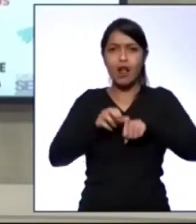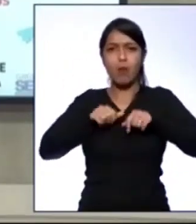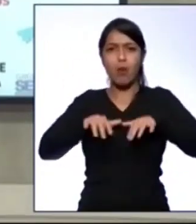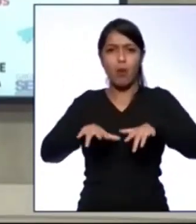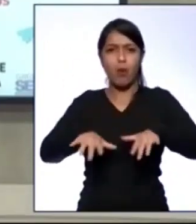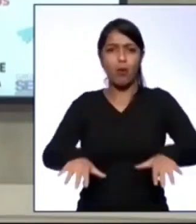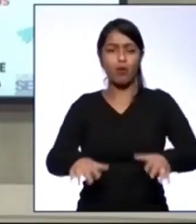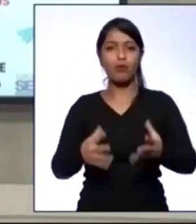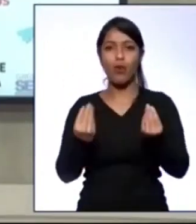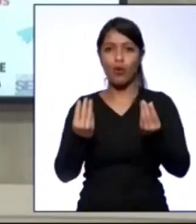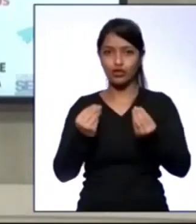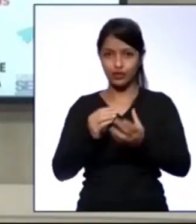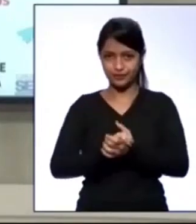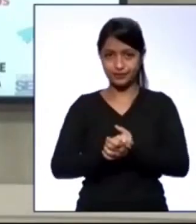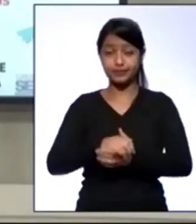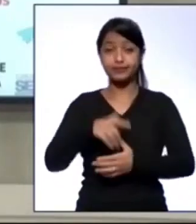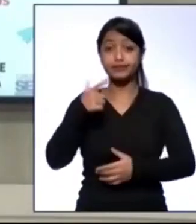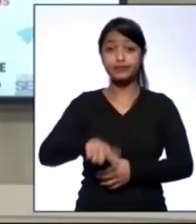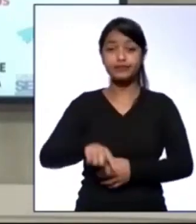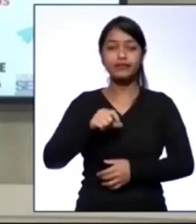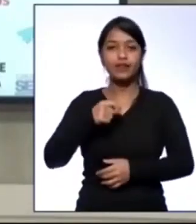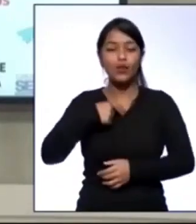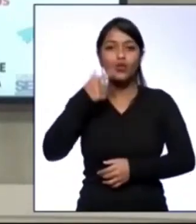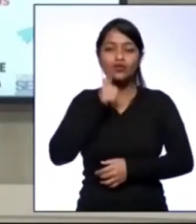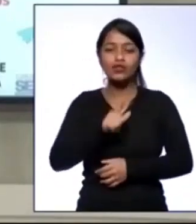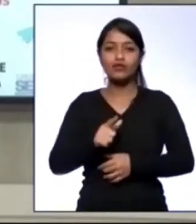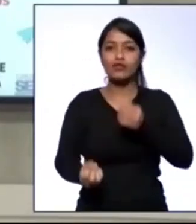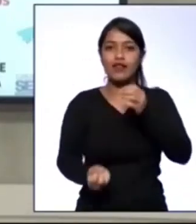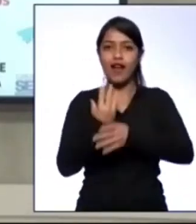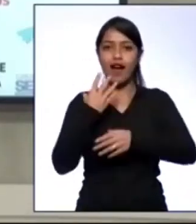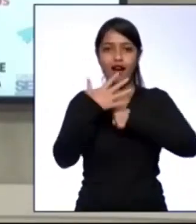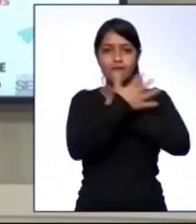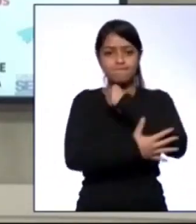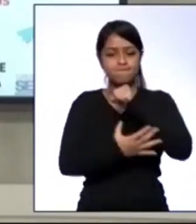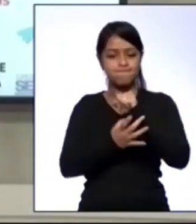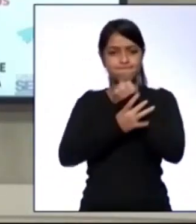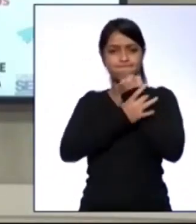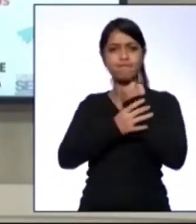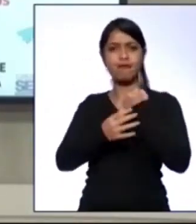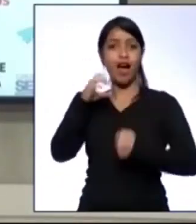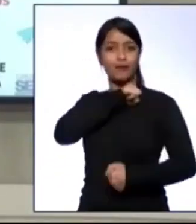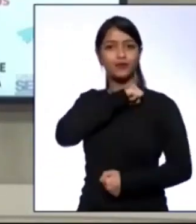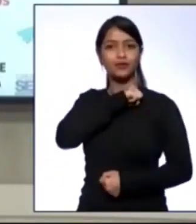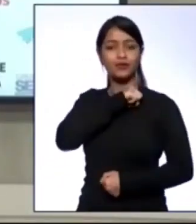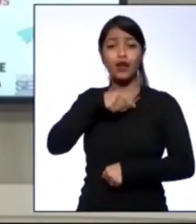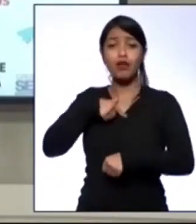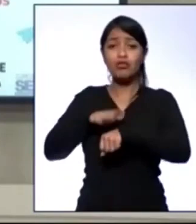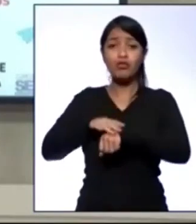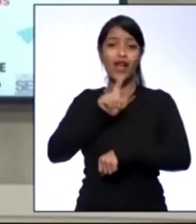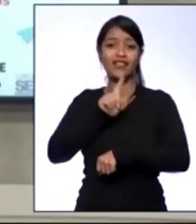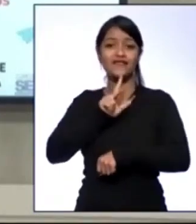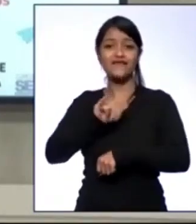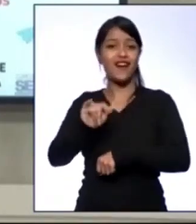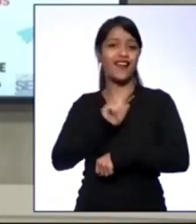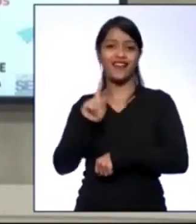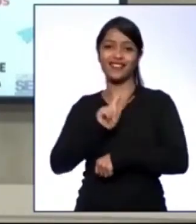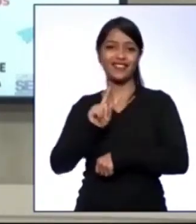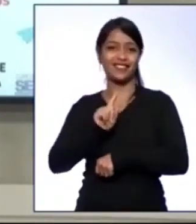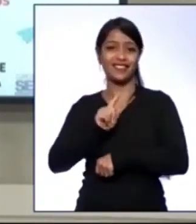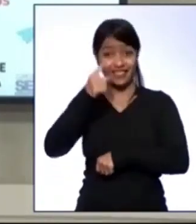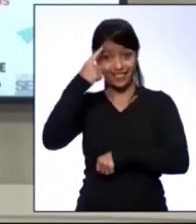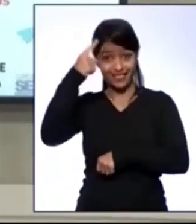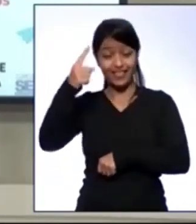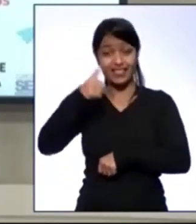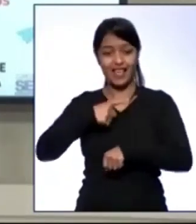mais intensamente eu vou produzir anticorpos, então eu não fico doente. Entende? A célula de memória